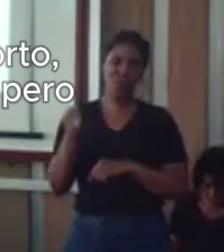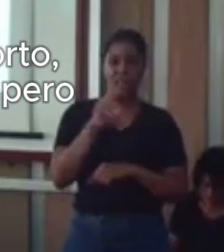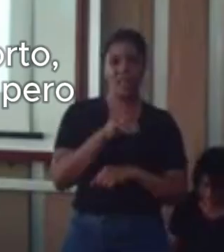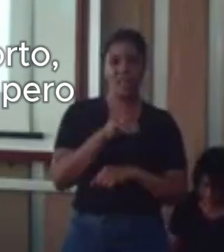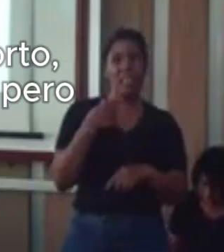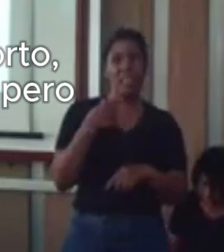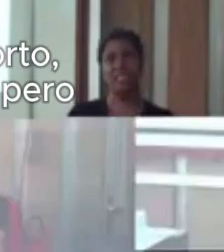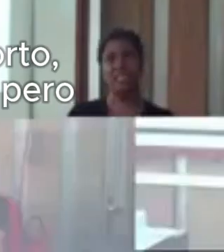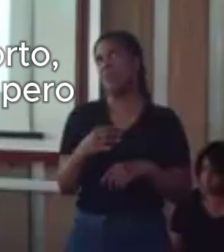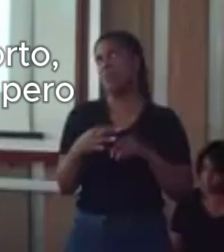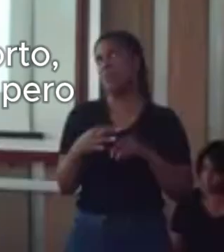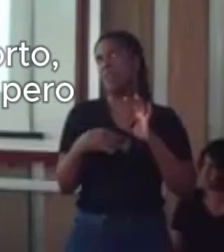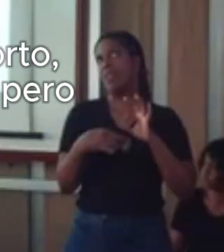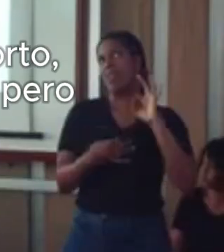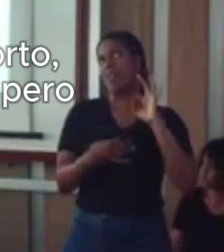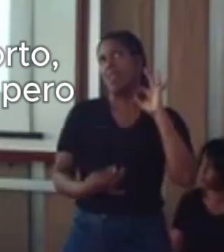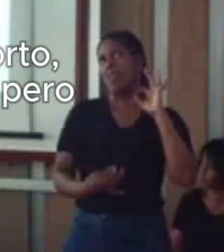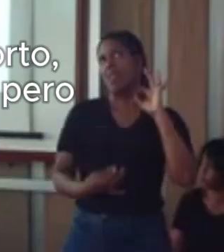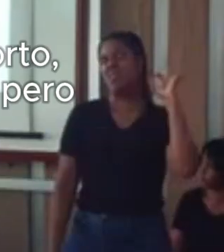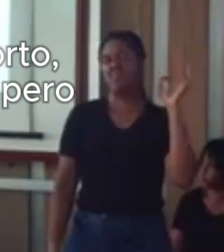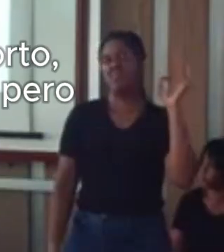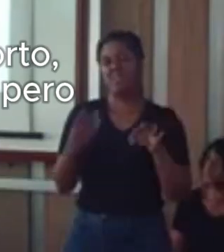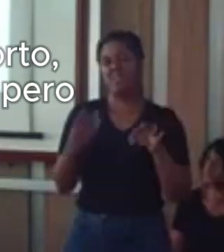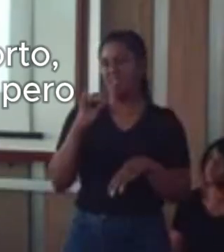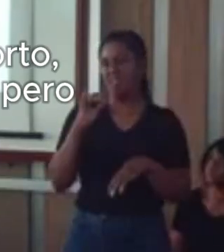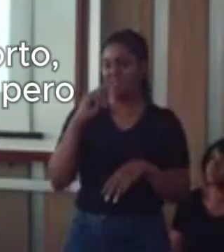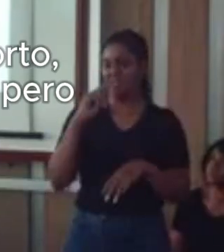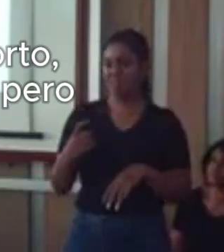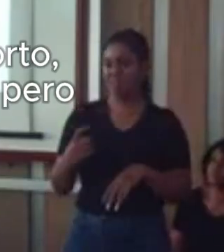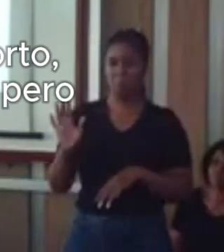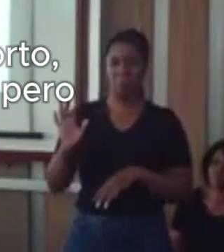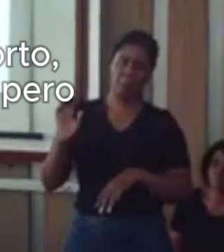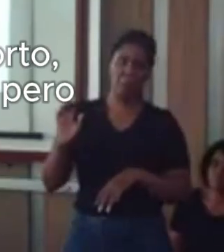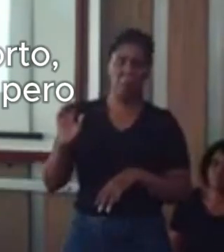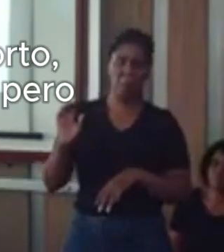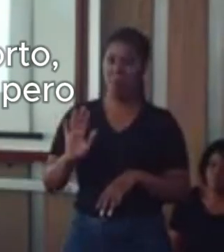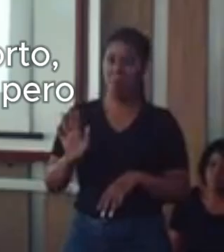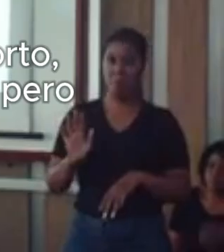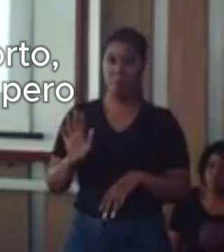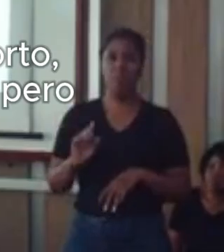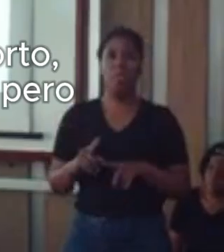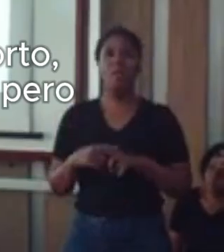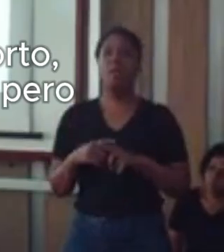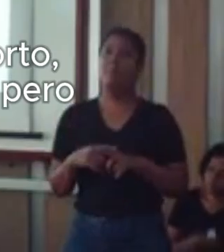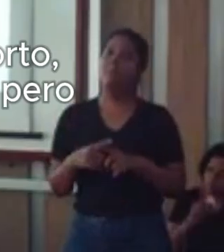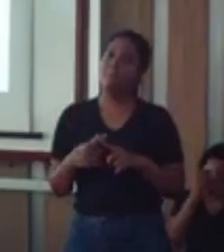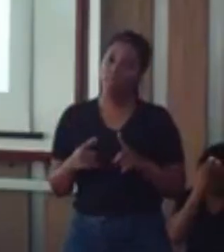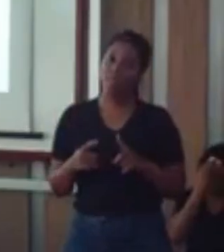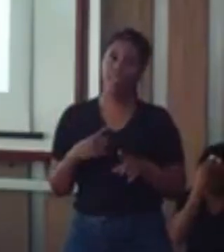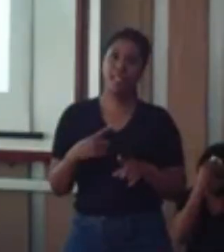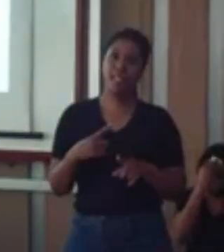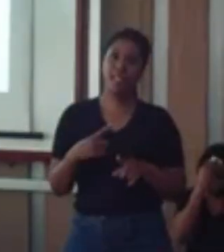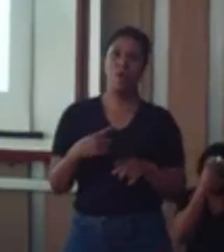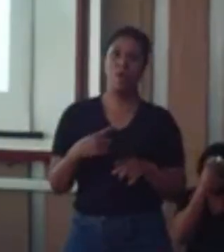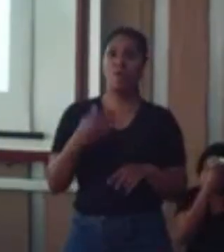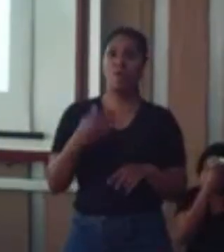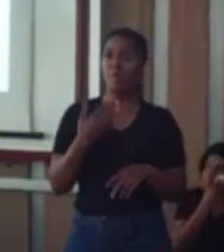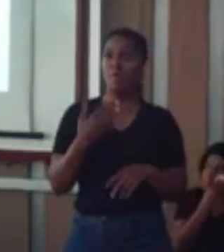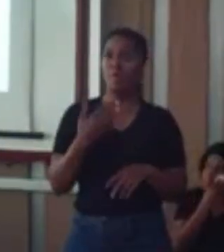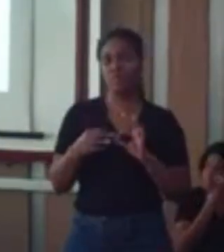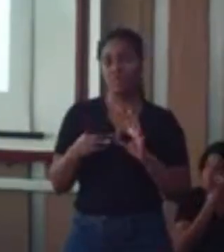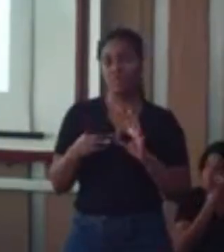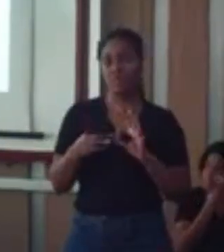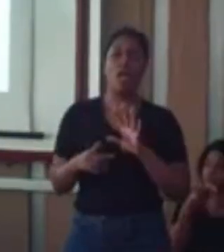ficar falando coisa demais. Eu acho que essa parte interessa mais, mas foi um período bem longo. depois aqui até o processo da